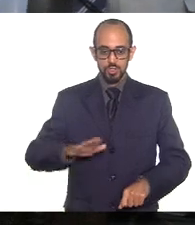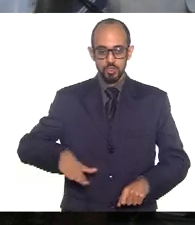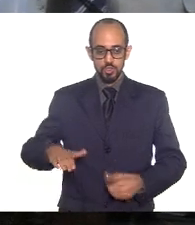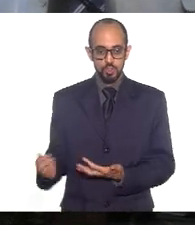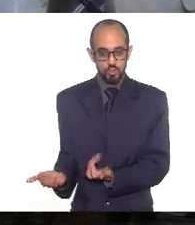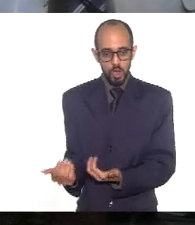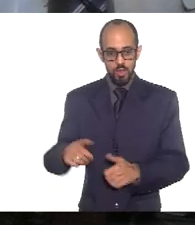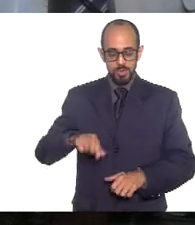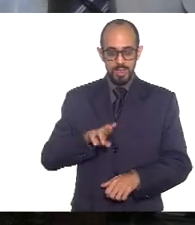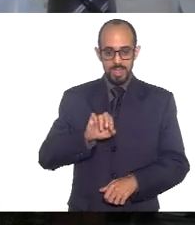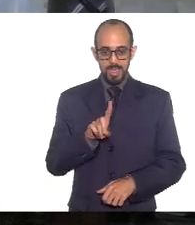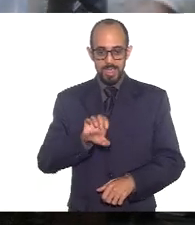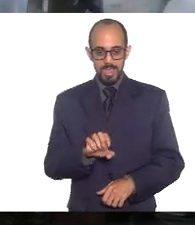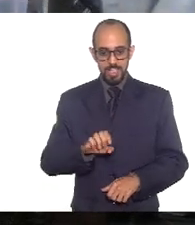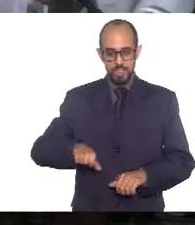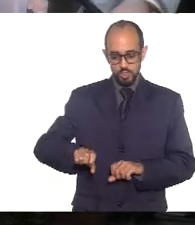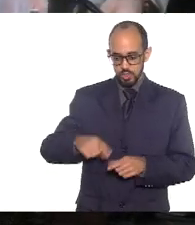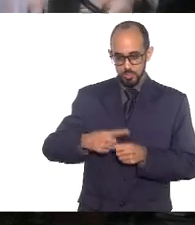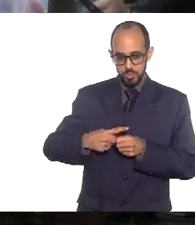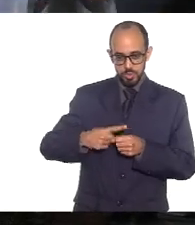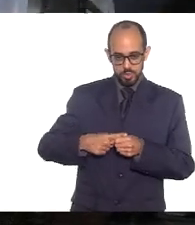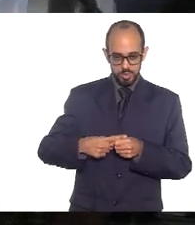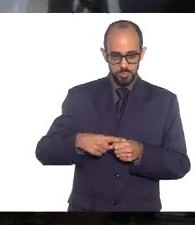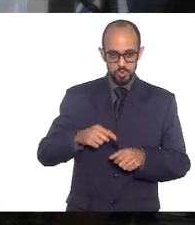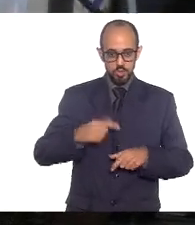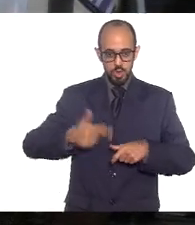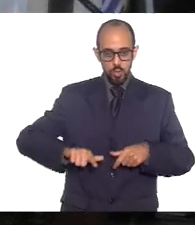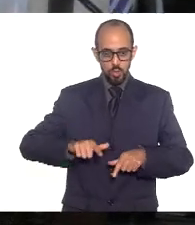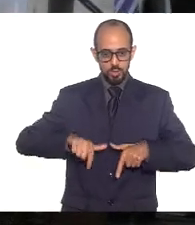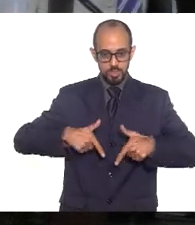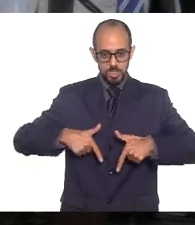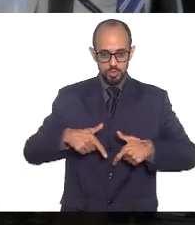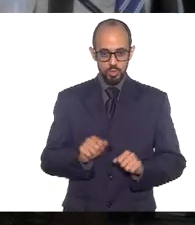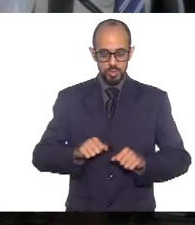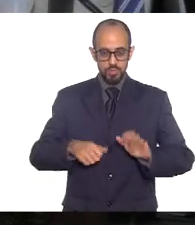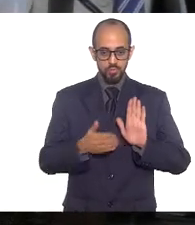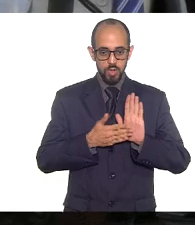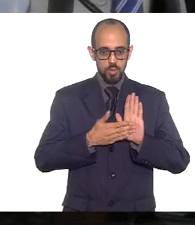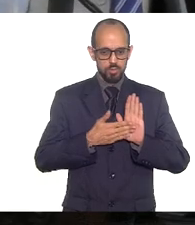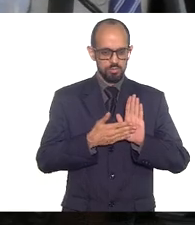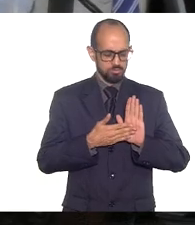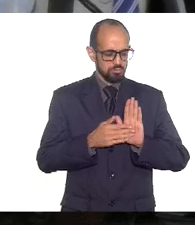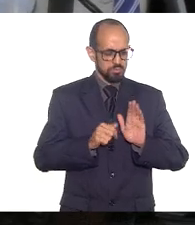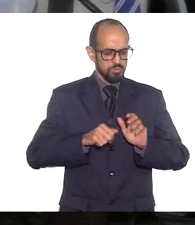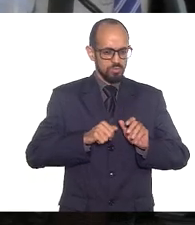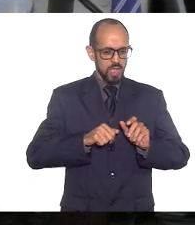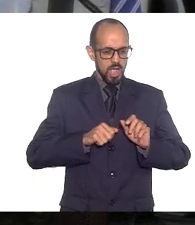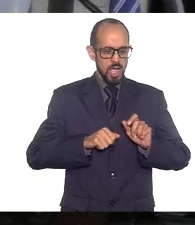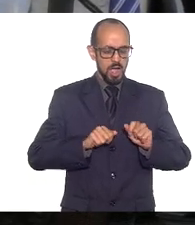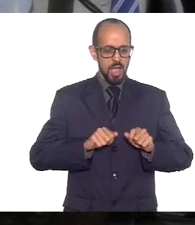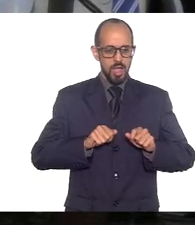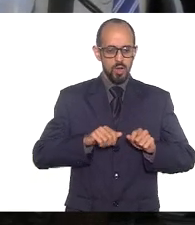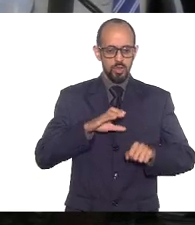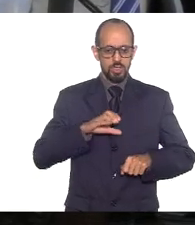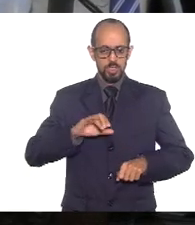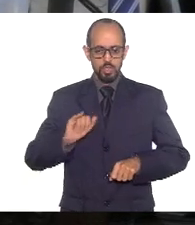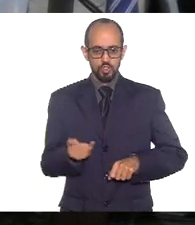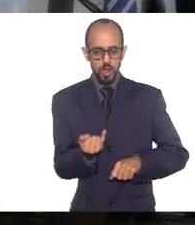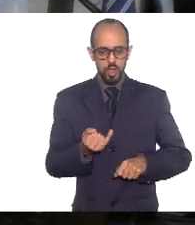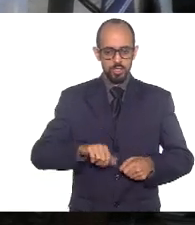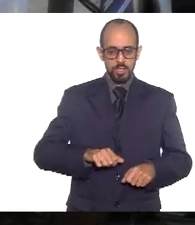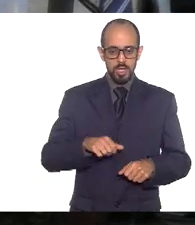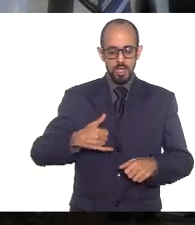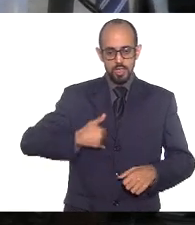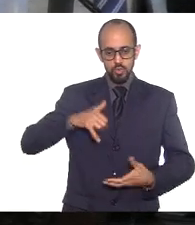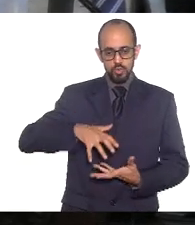da rede estadual de ensino do Estado do Rio de Janeiro e dá outras providências o prendendo de parede das condições de concessão justiça São da criança do Adolescente